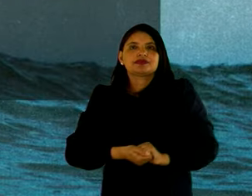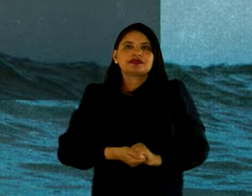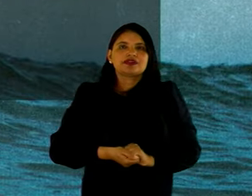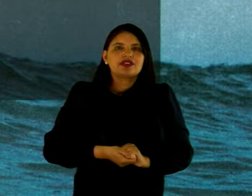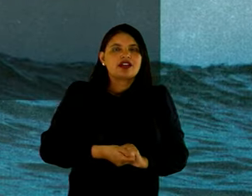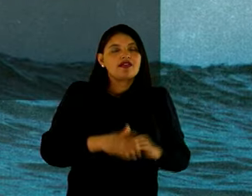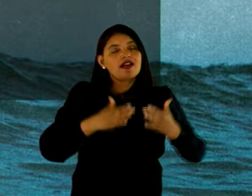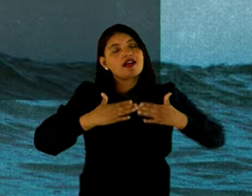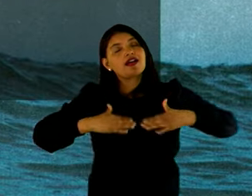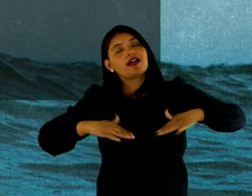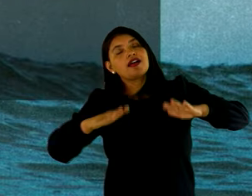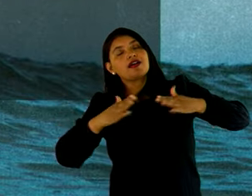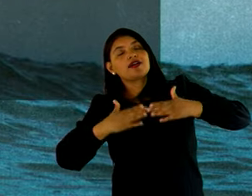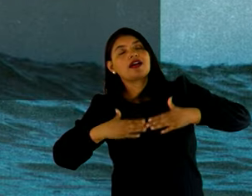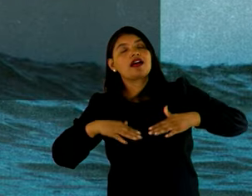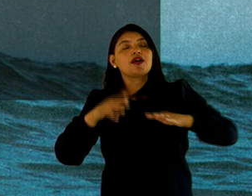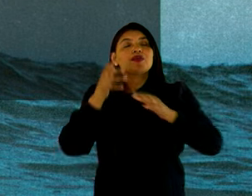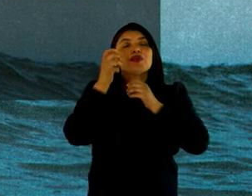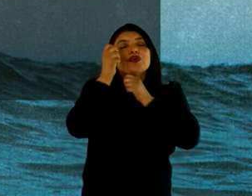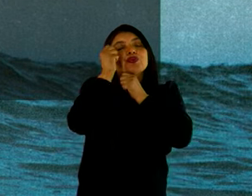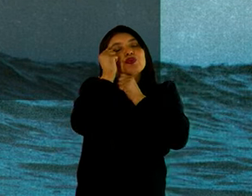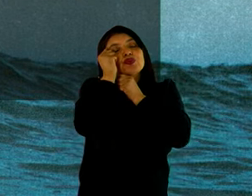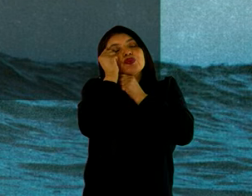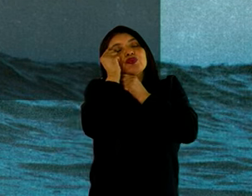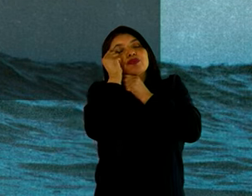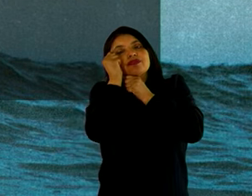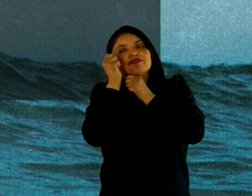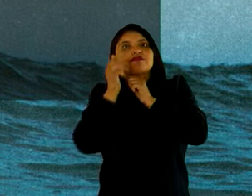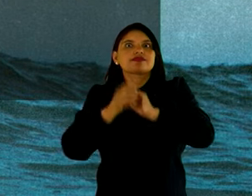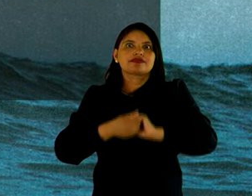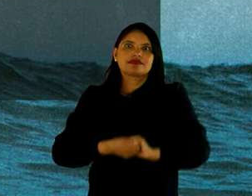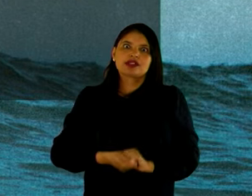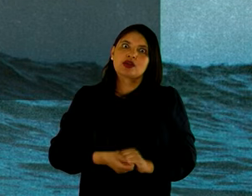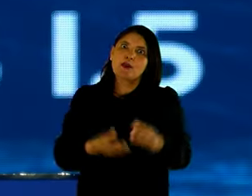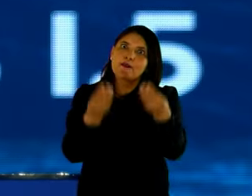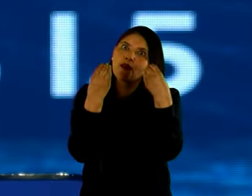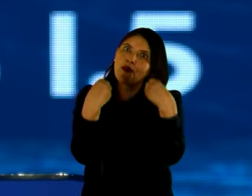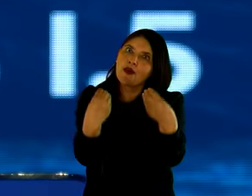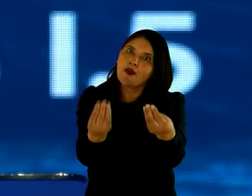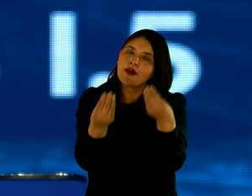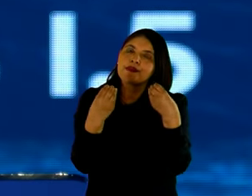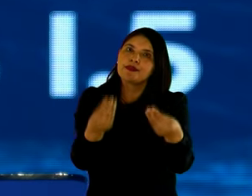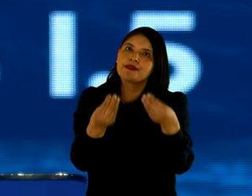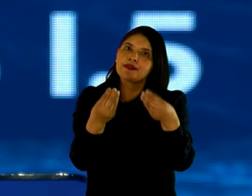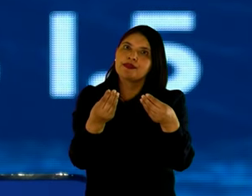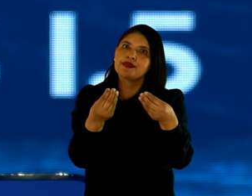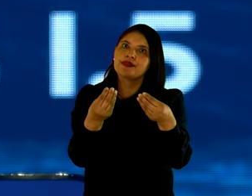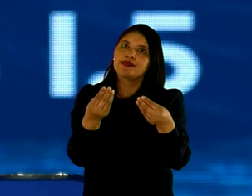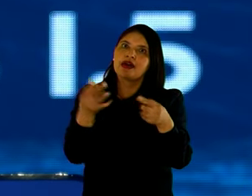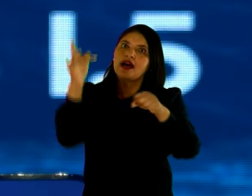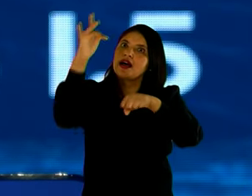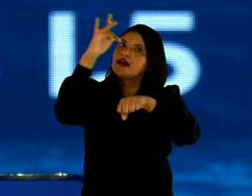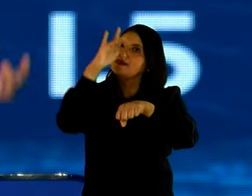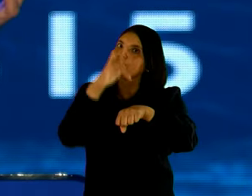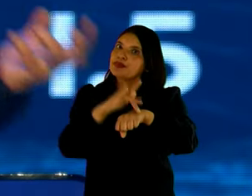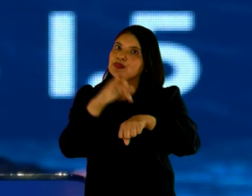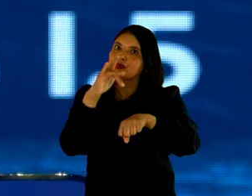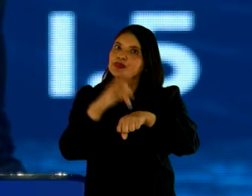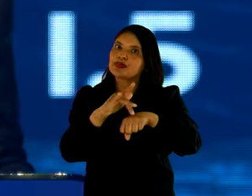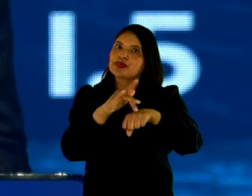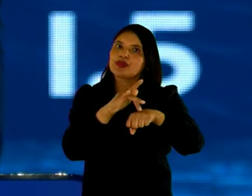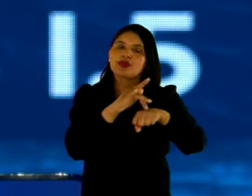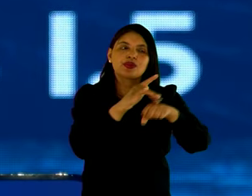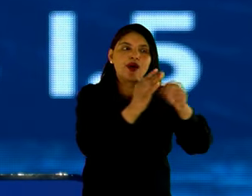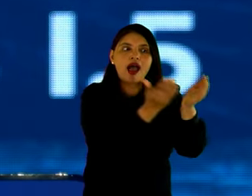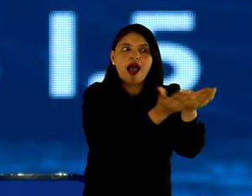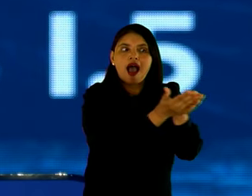dormia um profundo sono. Como que alguém diante de uma grande tempestade vendo as pessoas